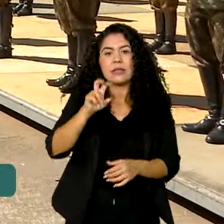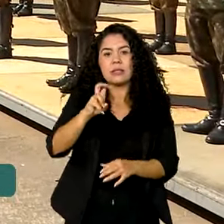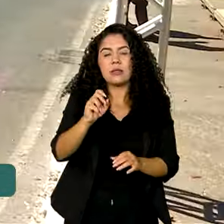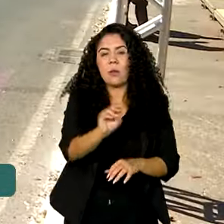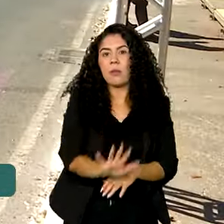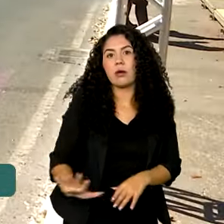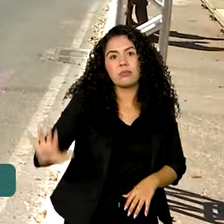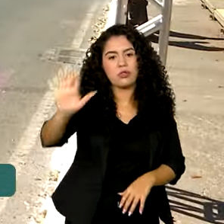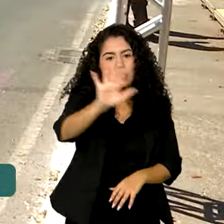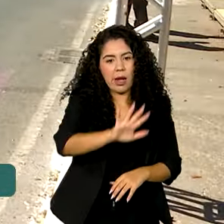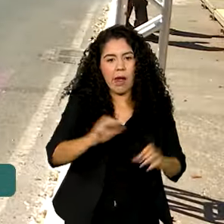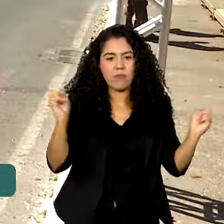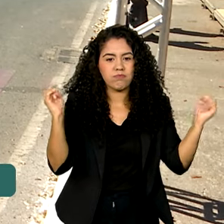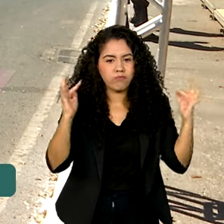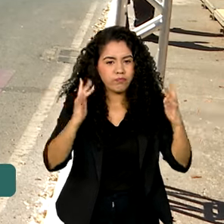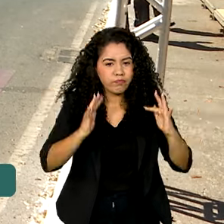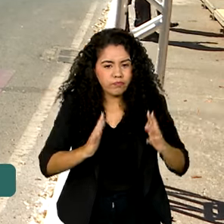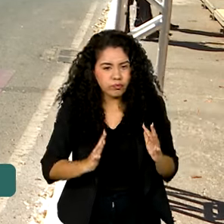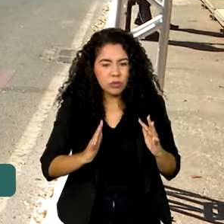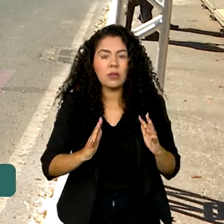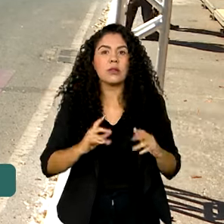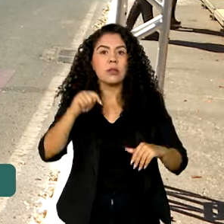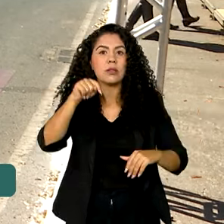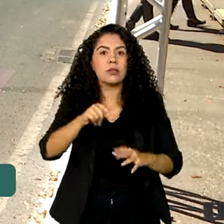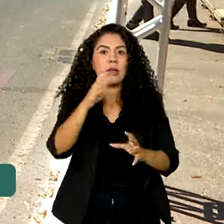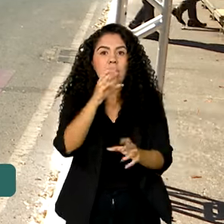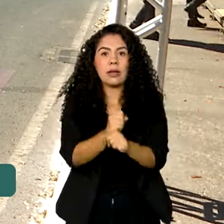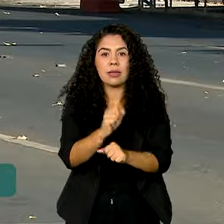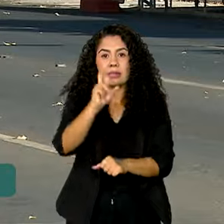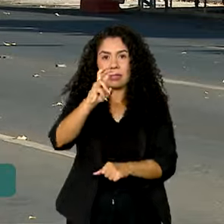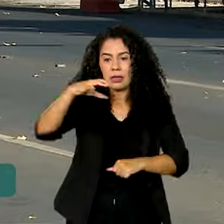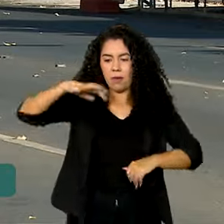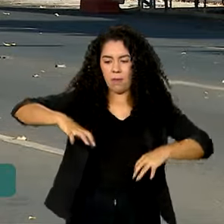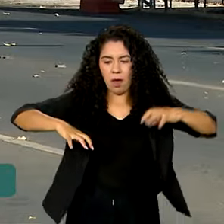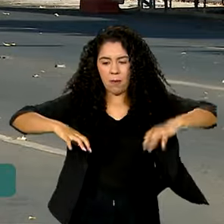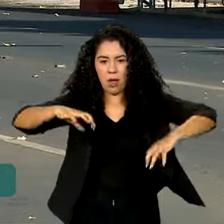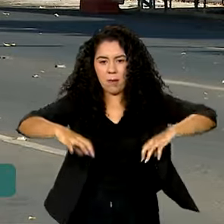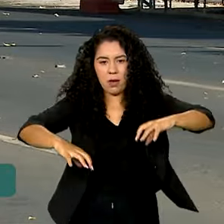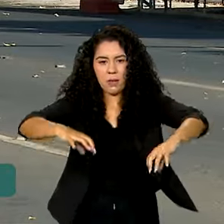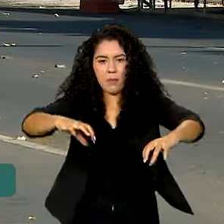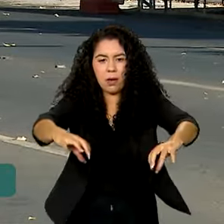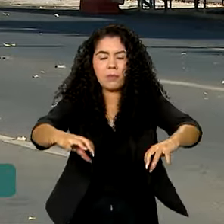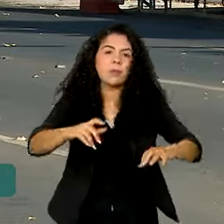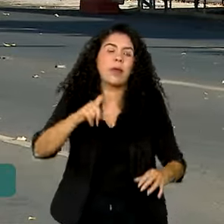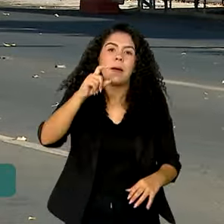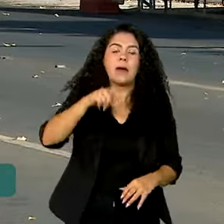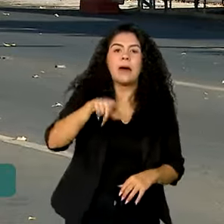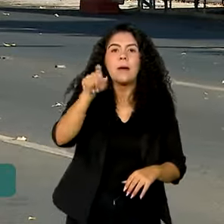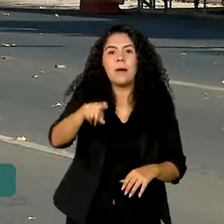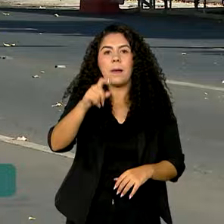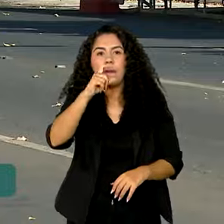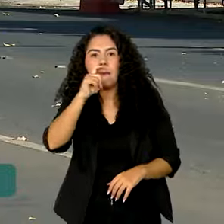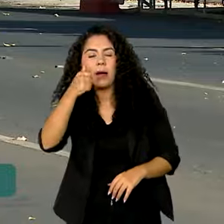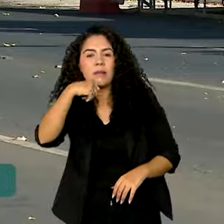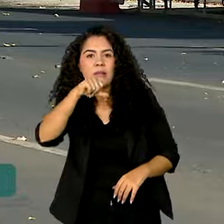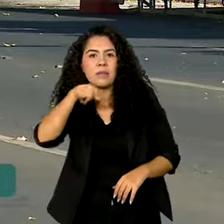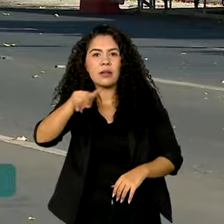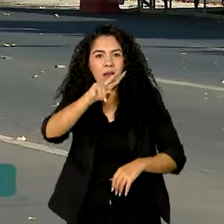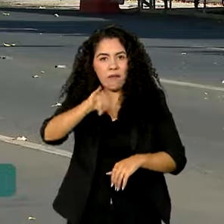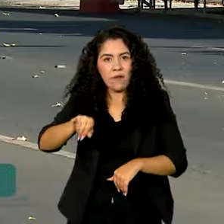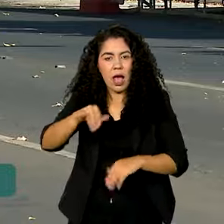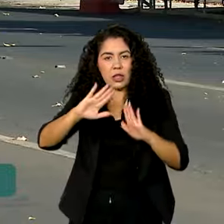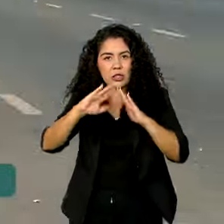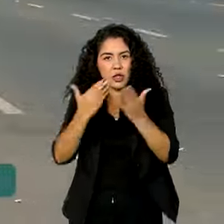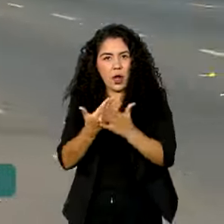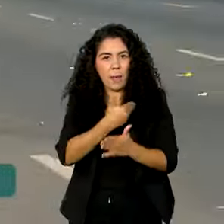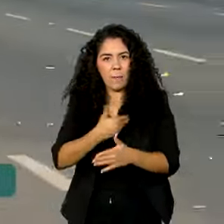As autoridades vão estar posicionadas em 5 tribunas. Para os pais das crianças que vão desfilar pelas escolas públicas do